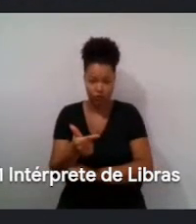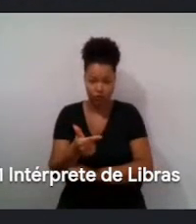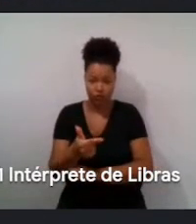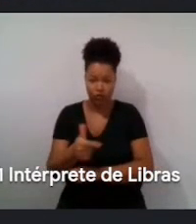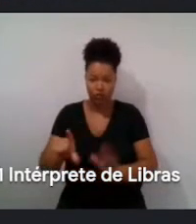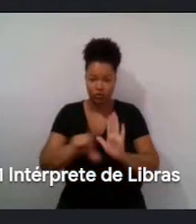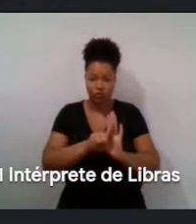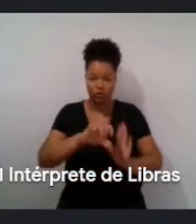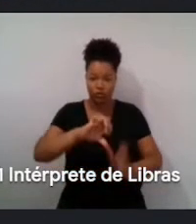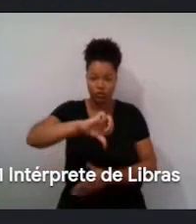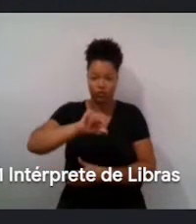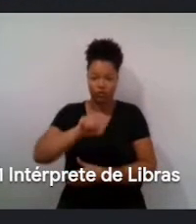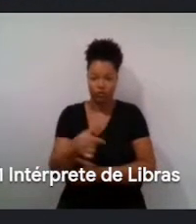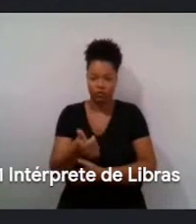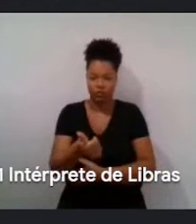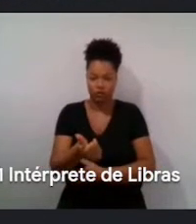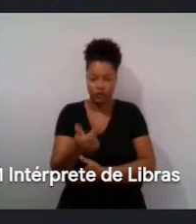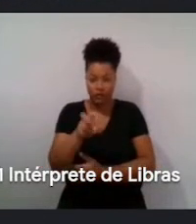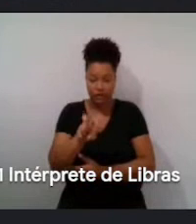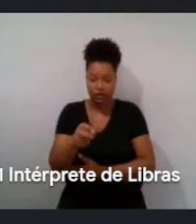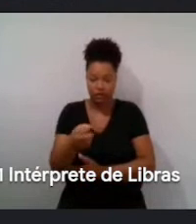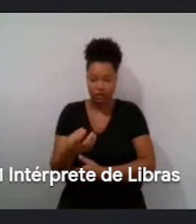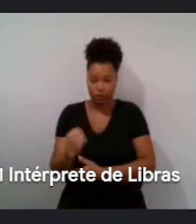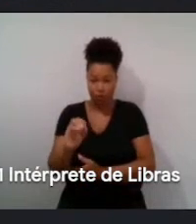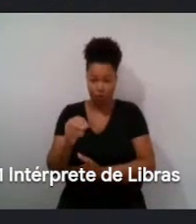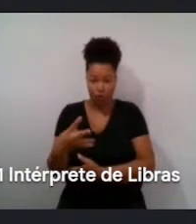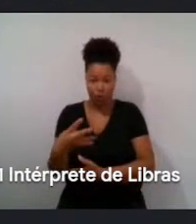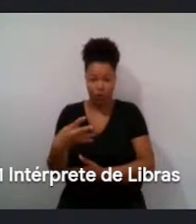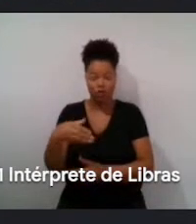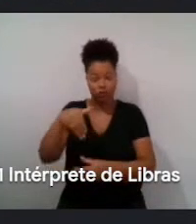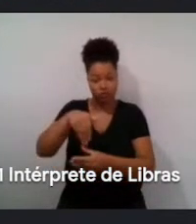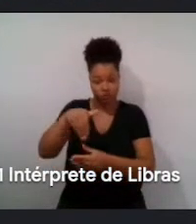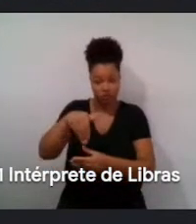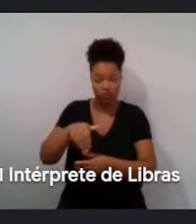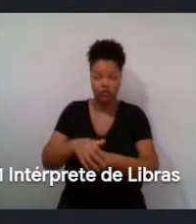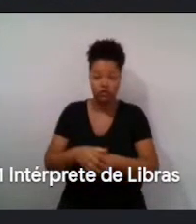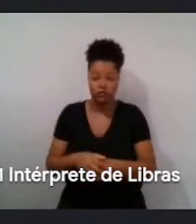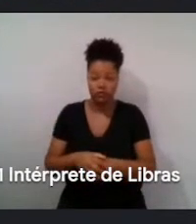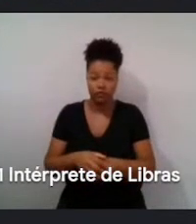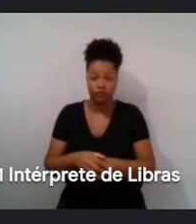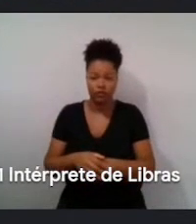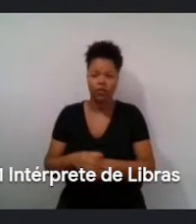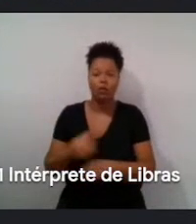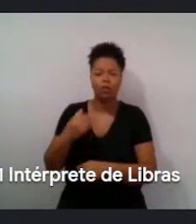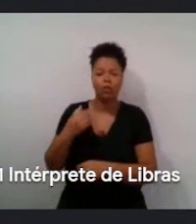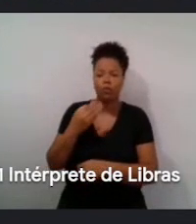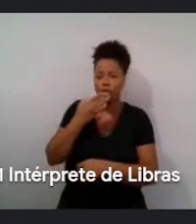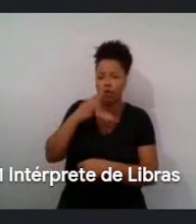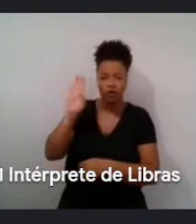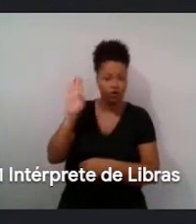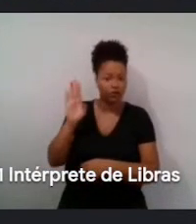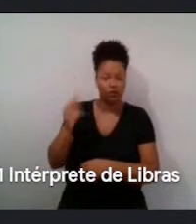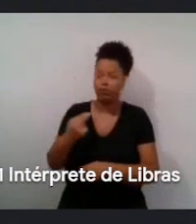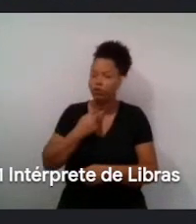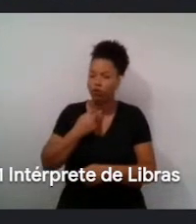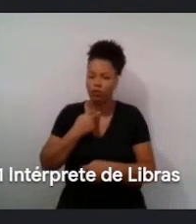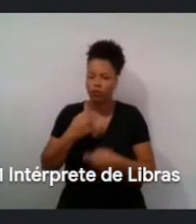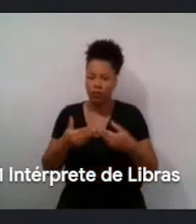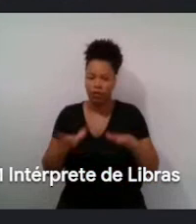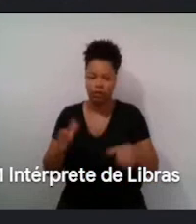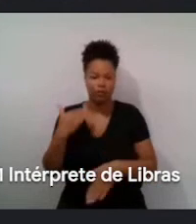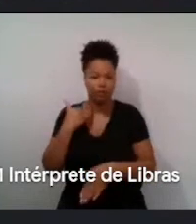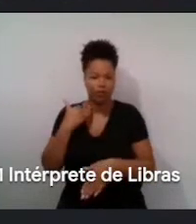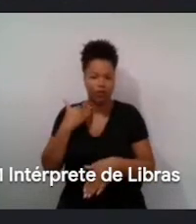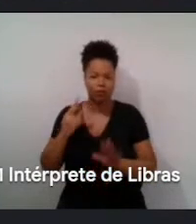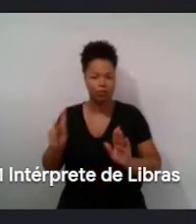Lei 9.504, Lei das Eleições, o candidato não estava obrigado a abrir conta bancária específica, porquanto